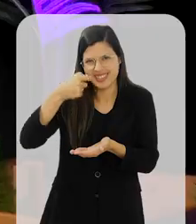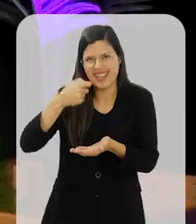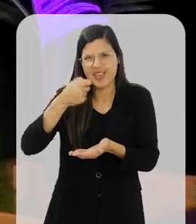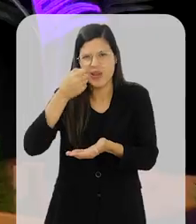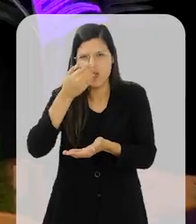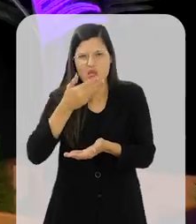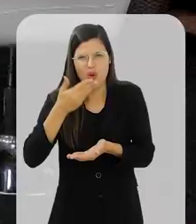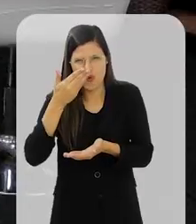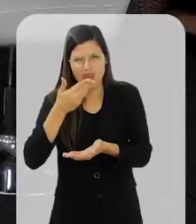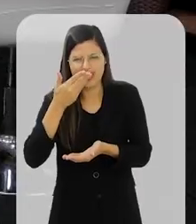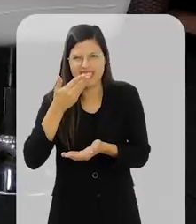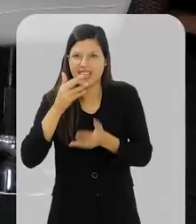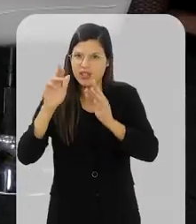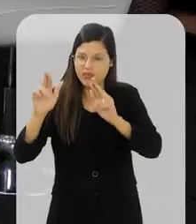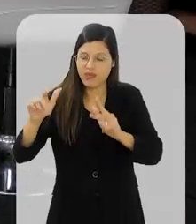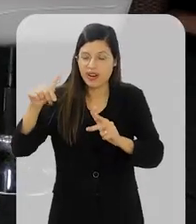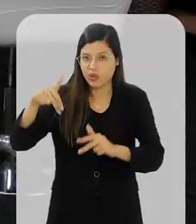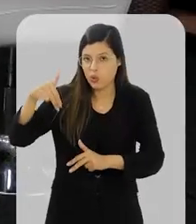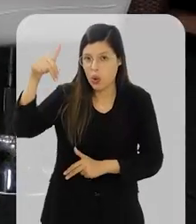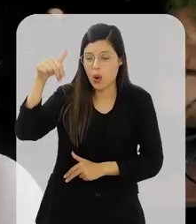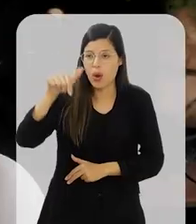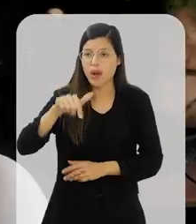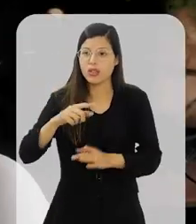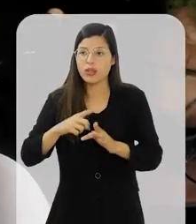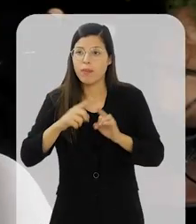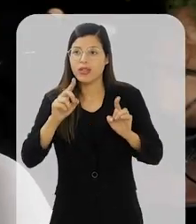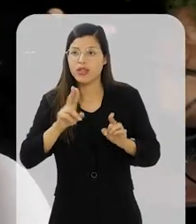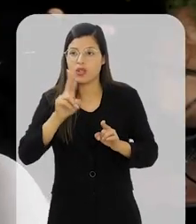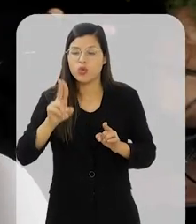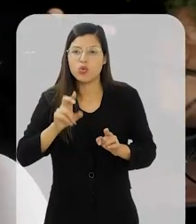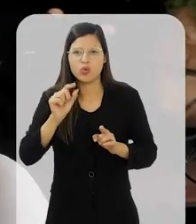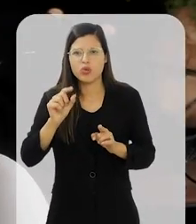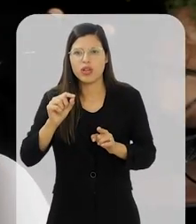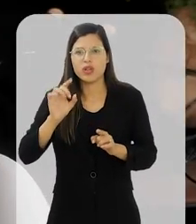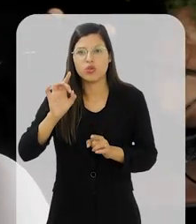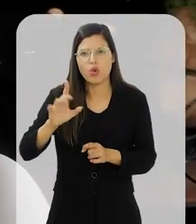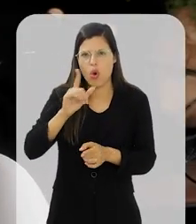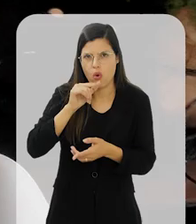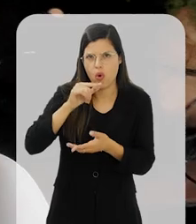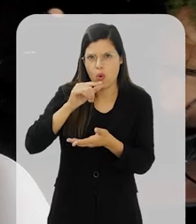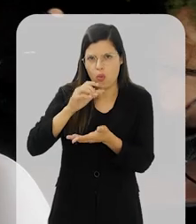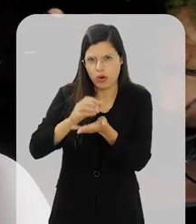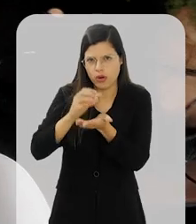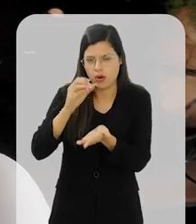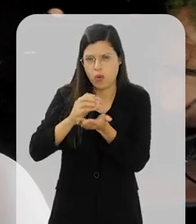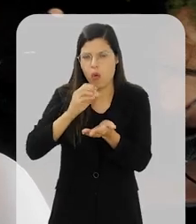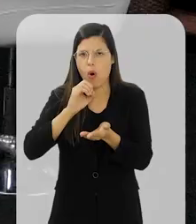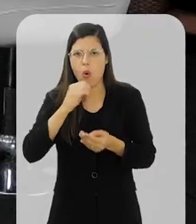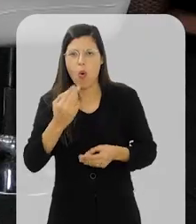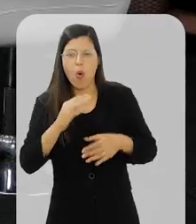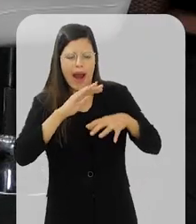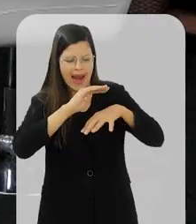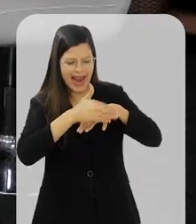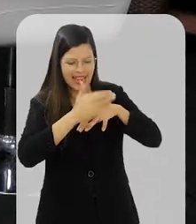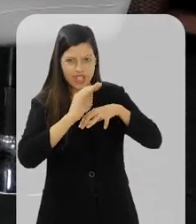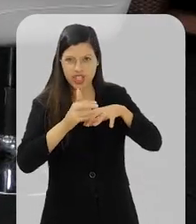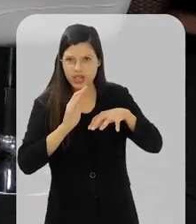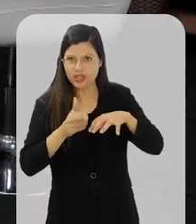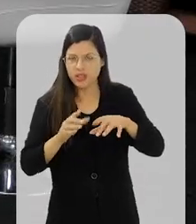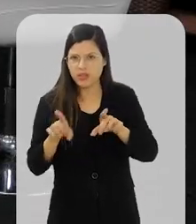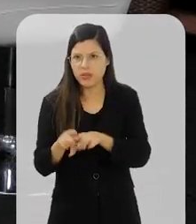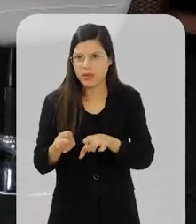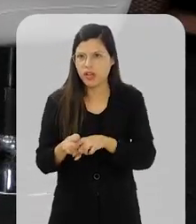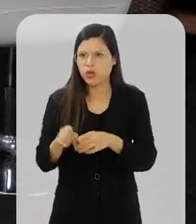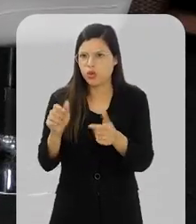doce, isso, né? Que é diferente do norte. Isso. Mas aquilo que a gente consome é só a polpa ou é polpa e casca? Geralmente é polpa, casca e junto. Porque